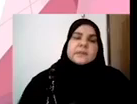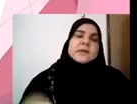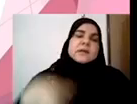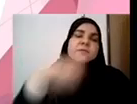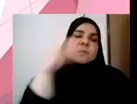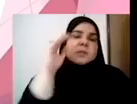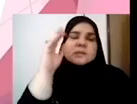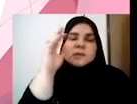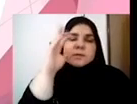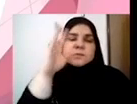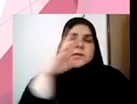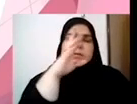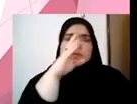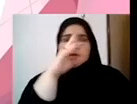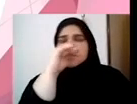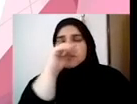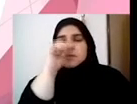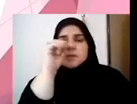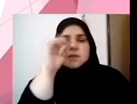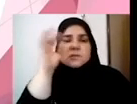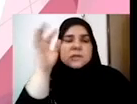cerca de